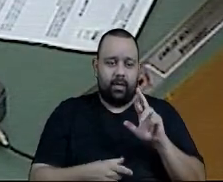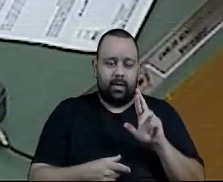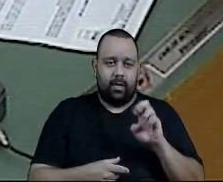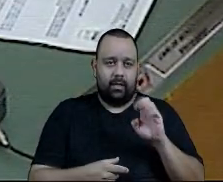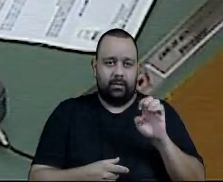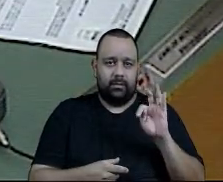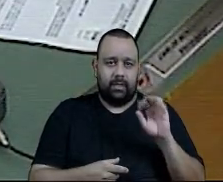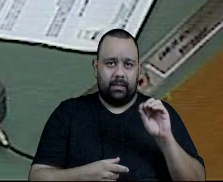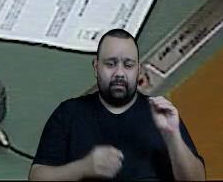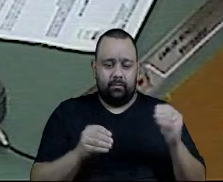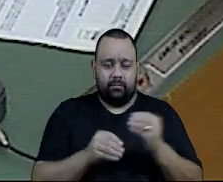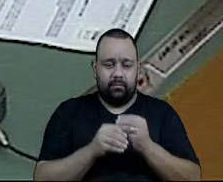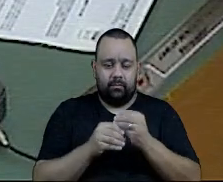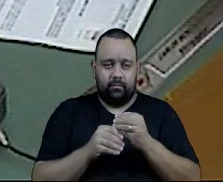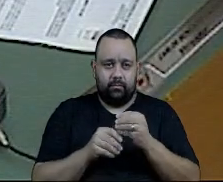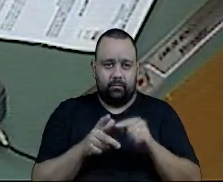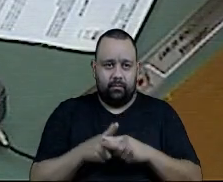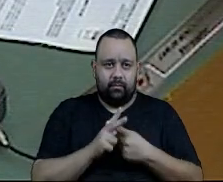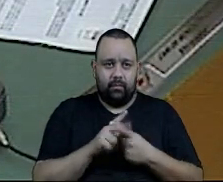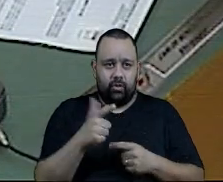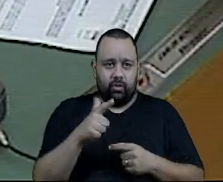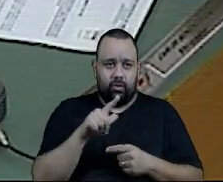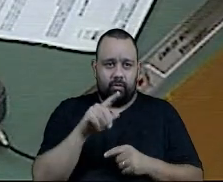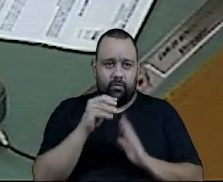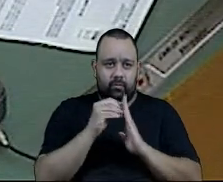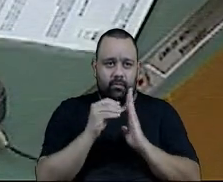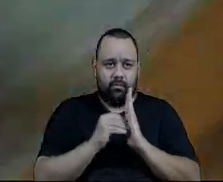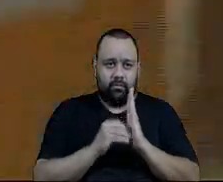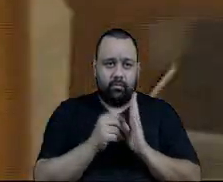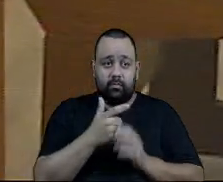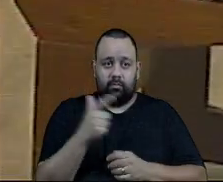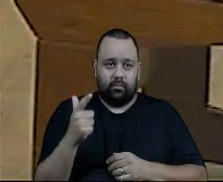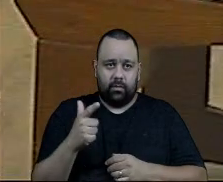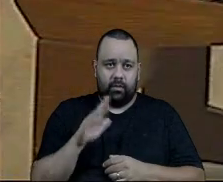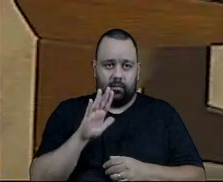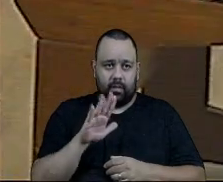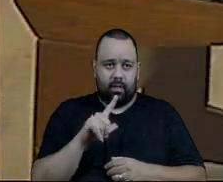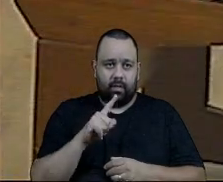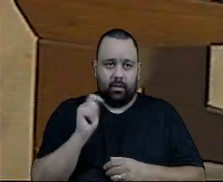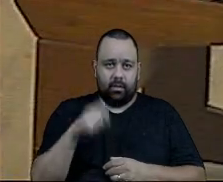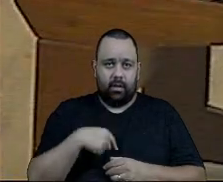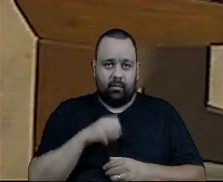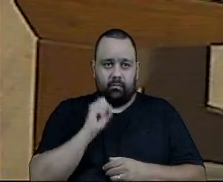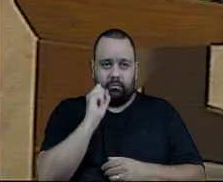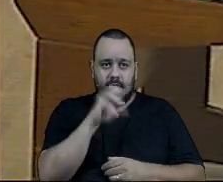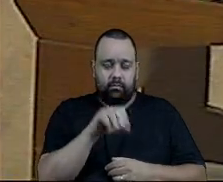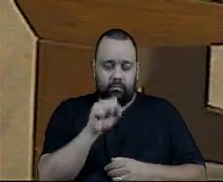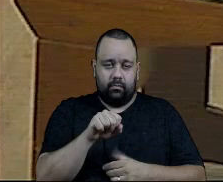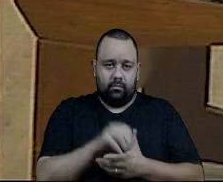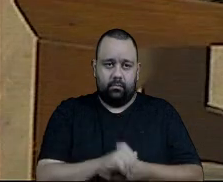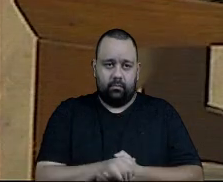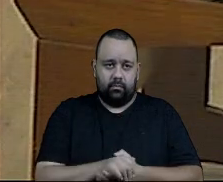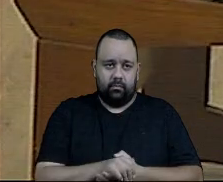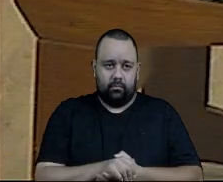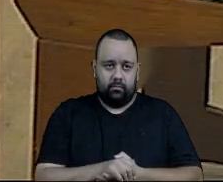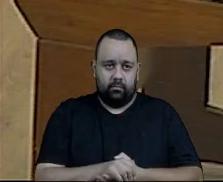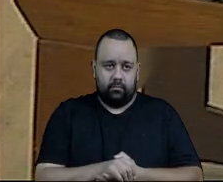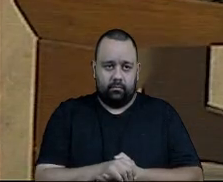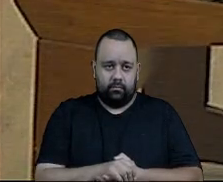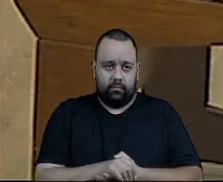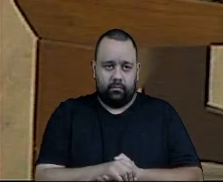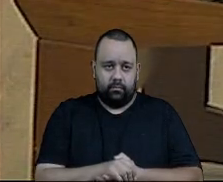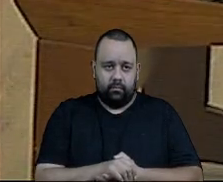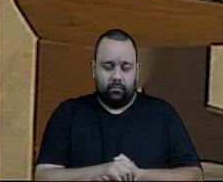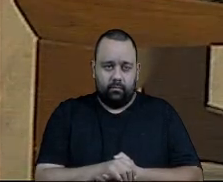que a receita e faz esse acerto. Mas eu não teria agora esse dado, não trouxe, mas posso te enviar sem problema